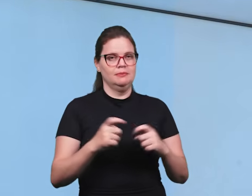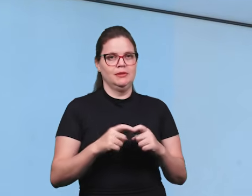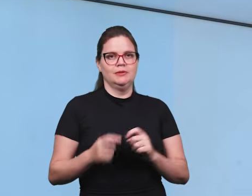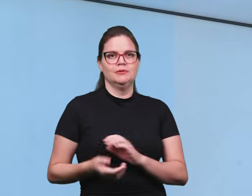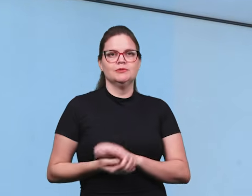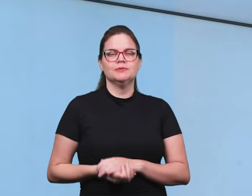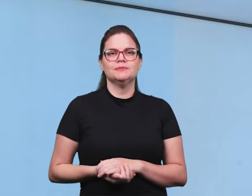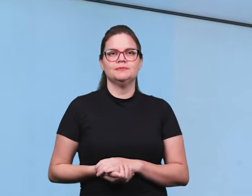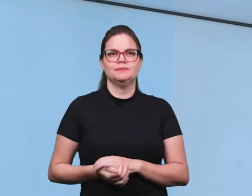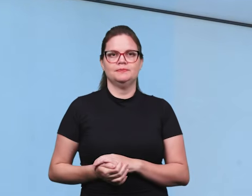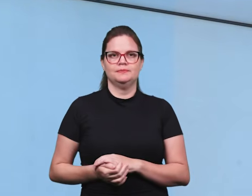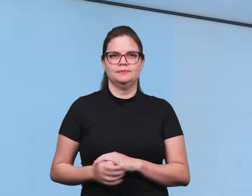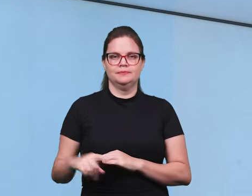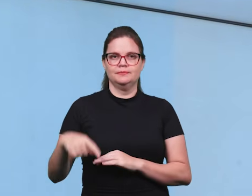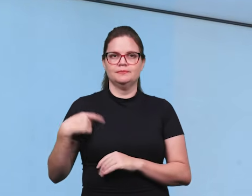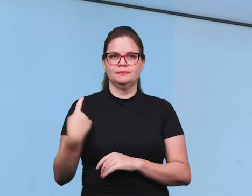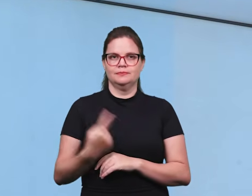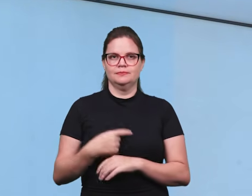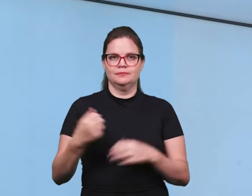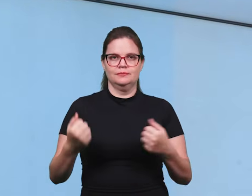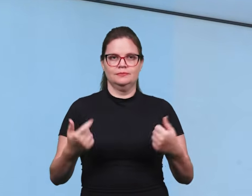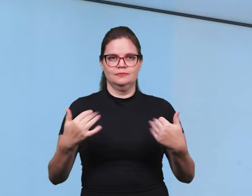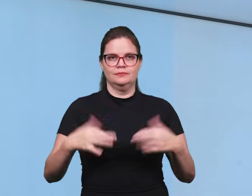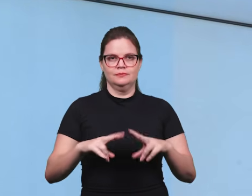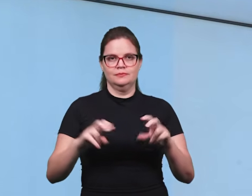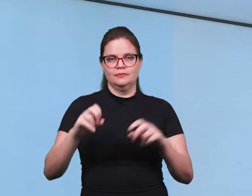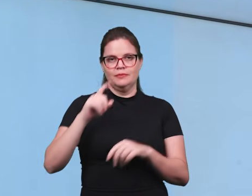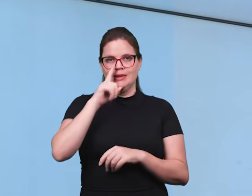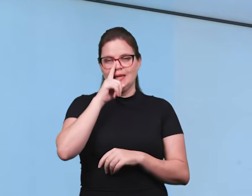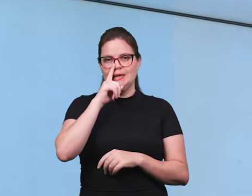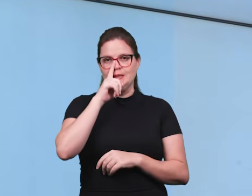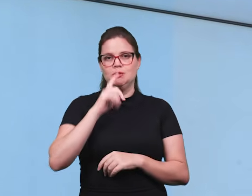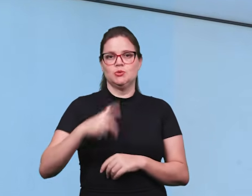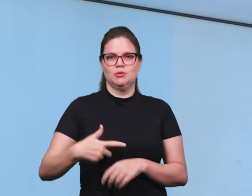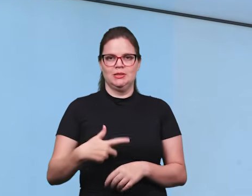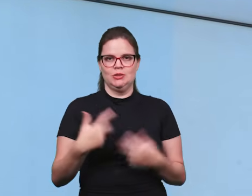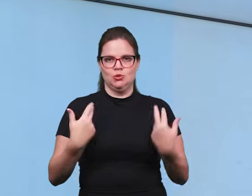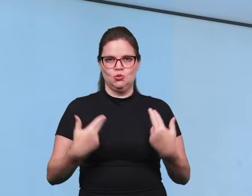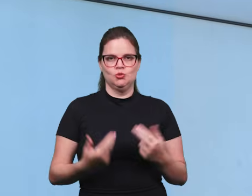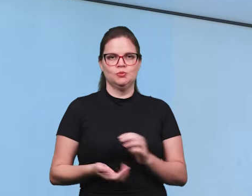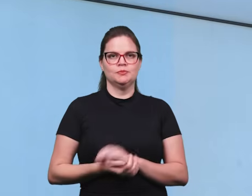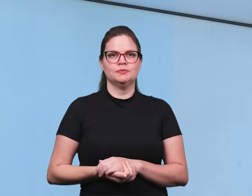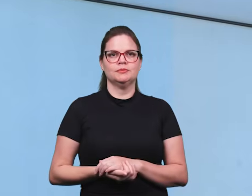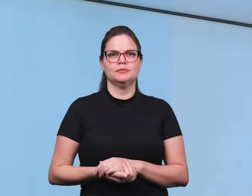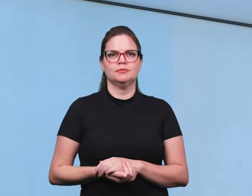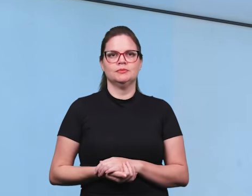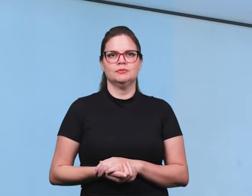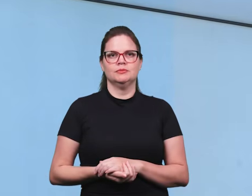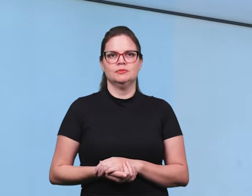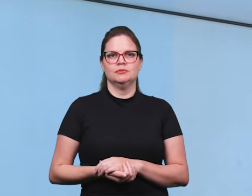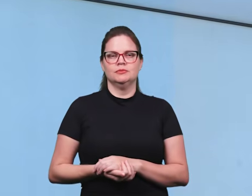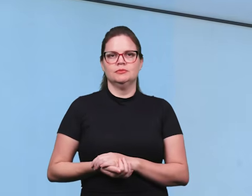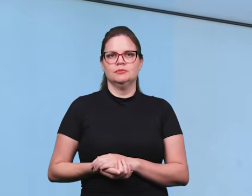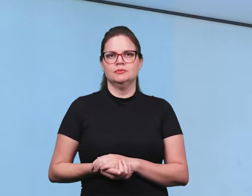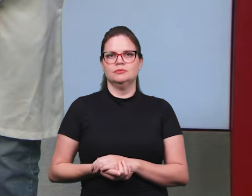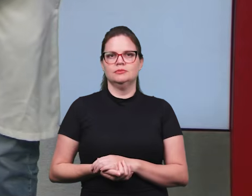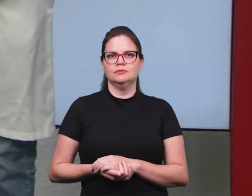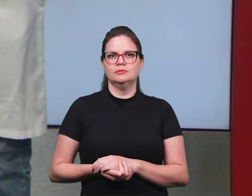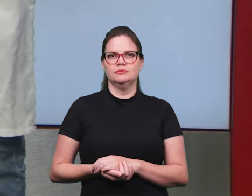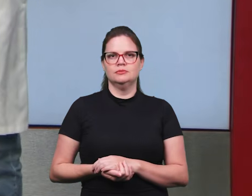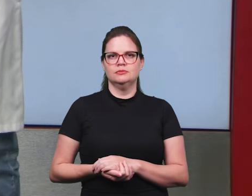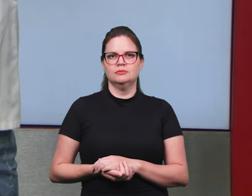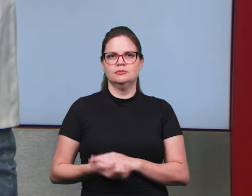respeito disso ainda nesse programa, a respeito de risco cirúrgico, né, Hudson? Hudson, eu queria que você me dissesse